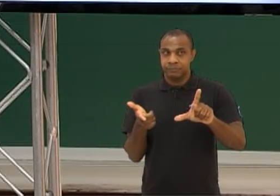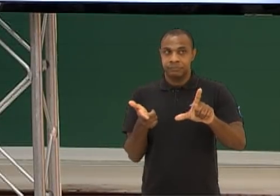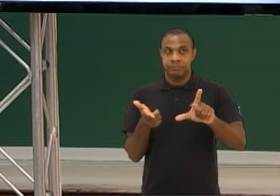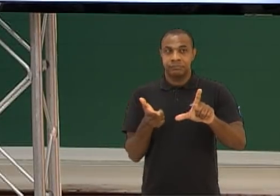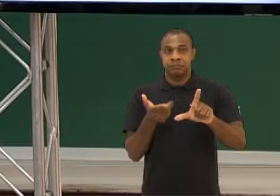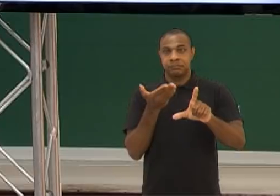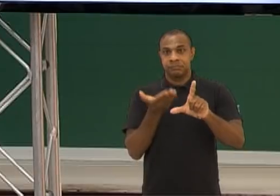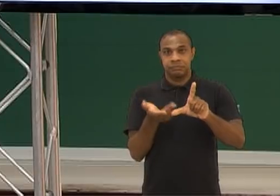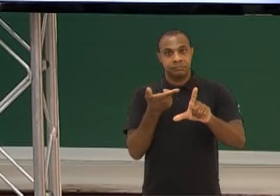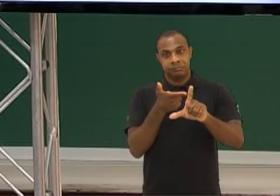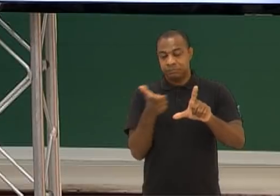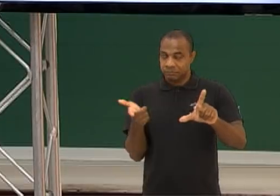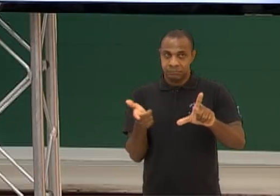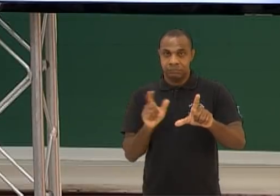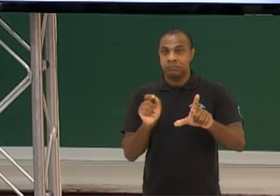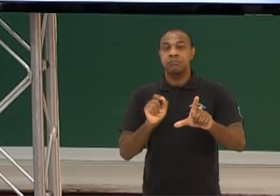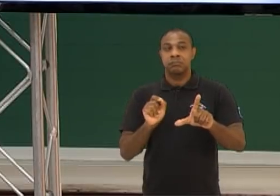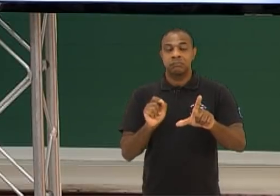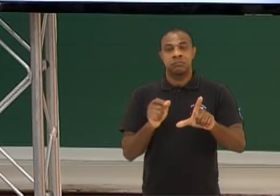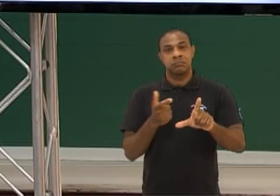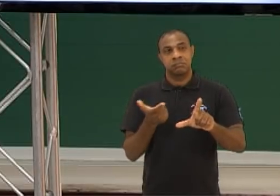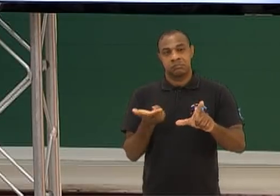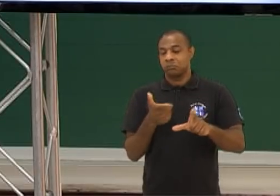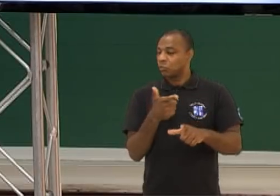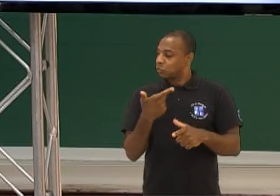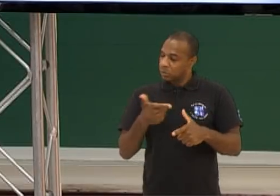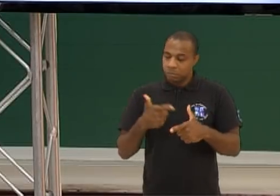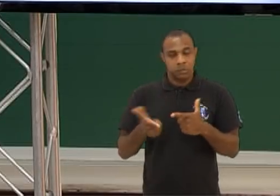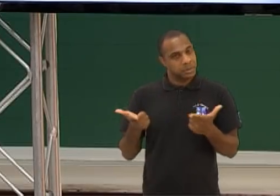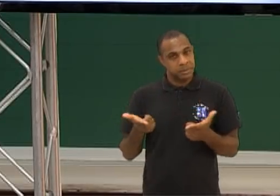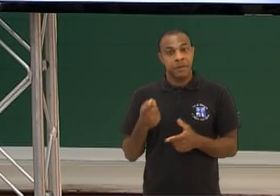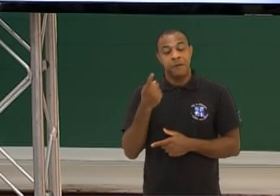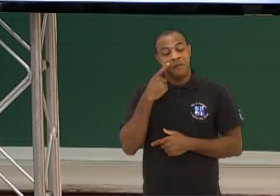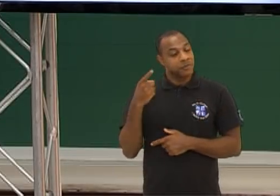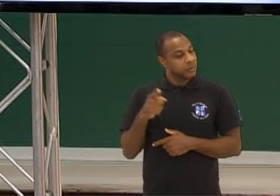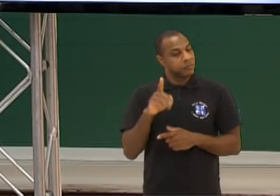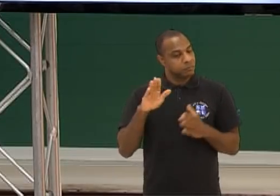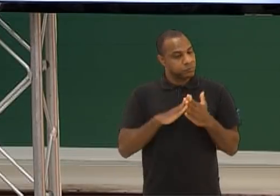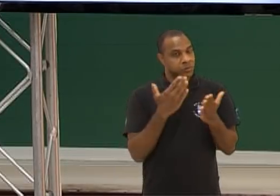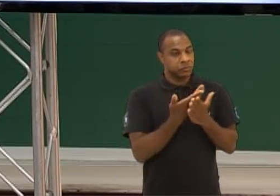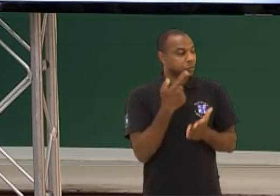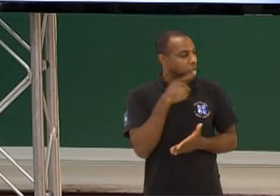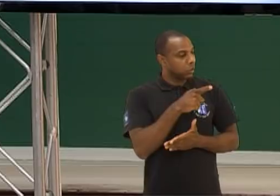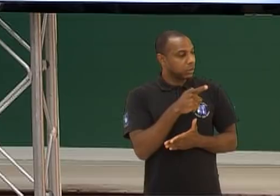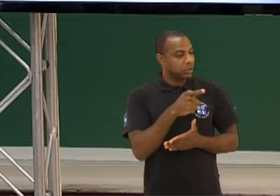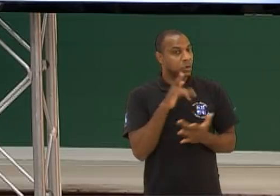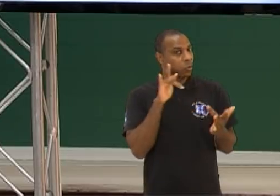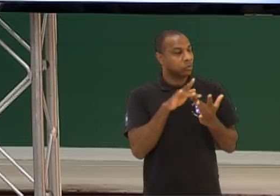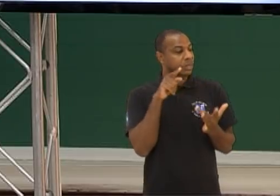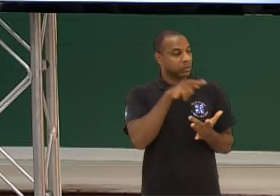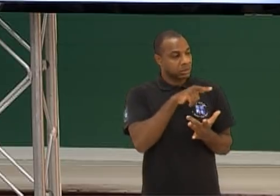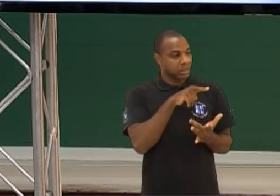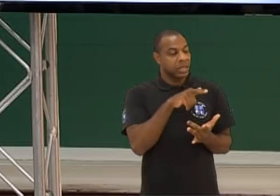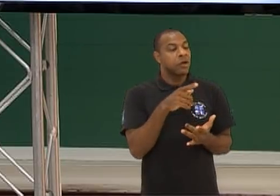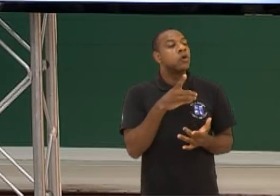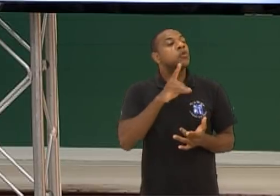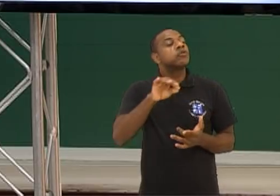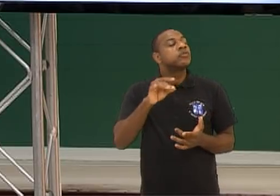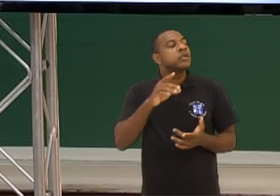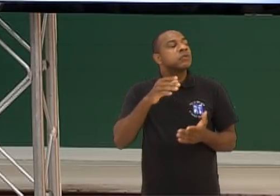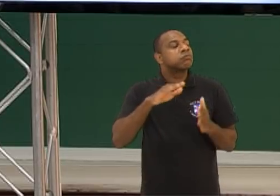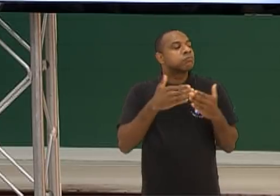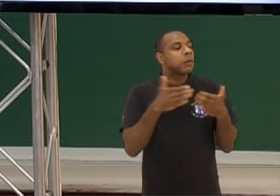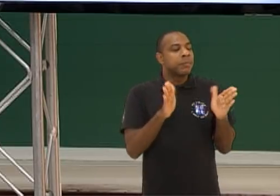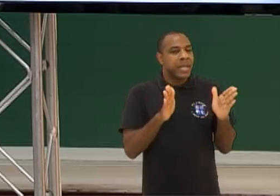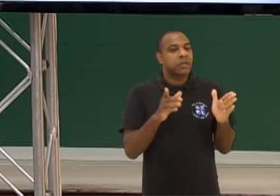acesso ou não consegue acessar o Classroom, não tem problema. Veja lá na tua escola, veja que dia que está aberta, vai lá,